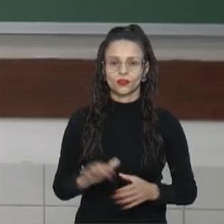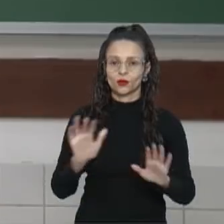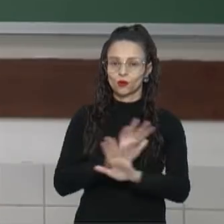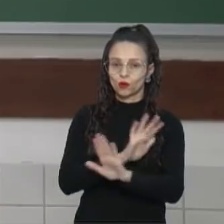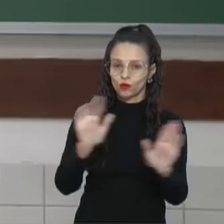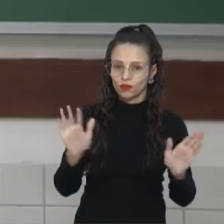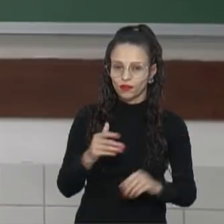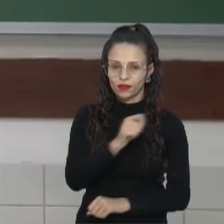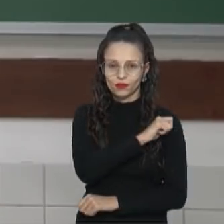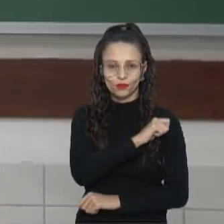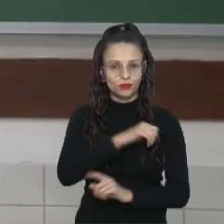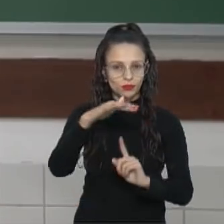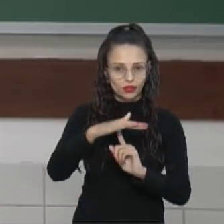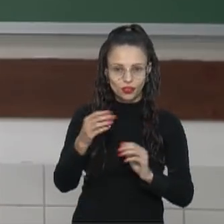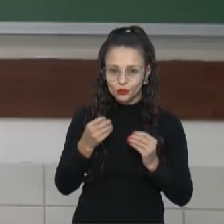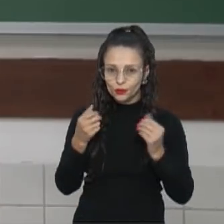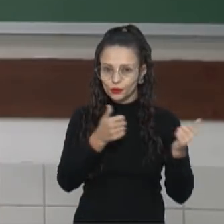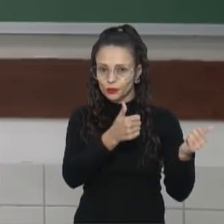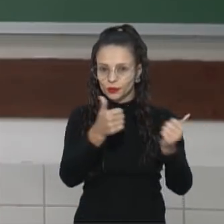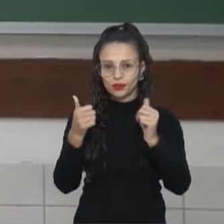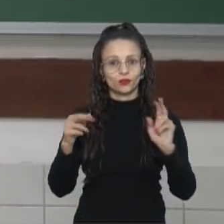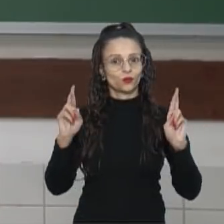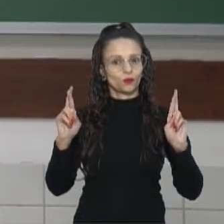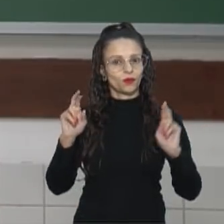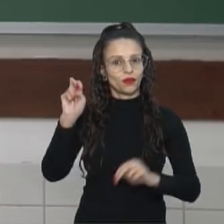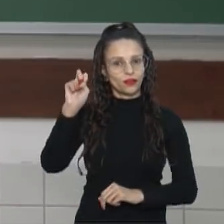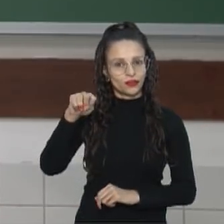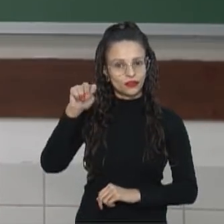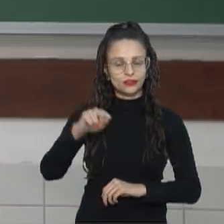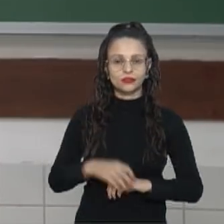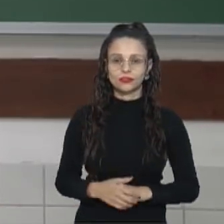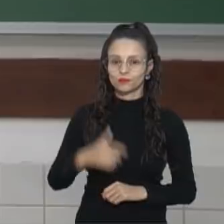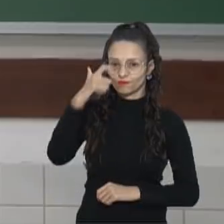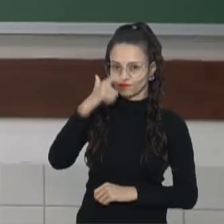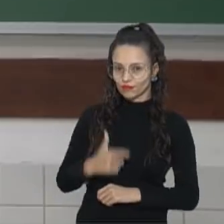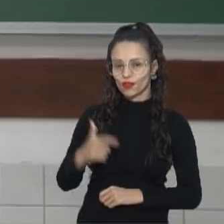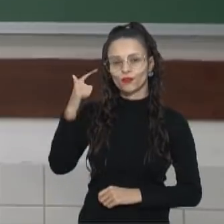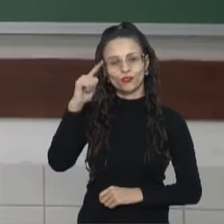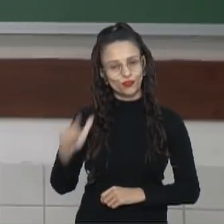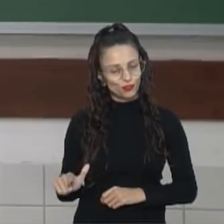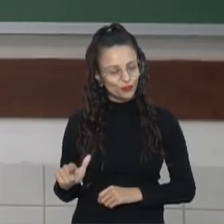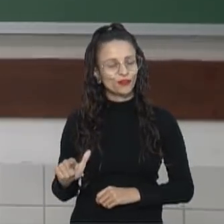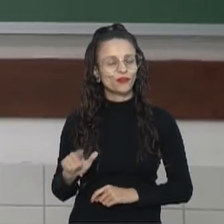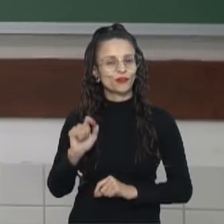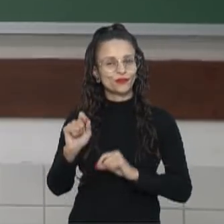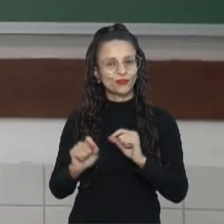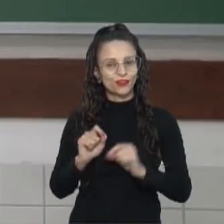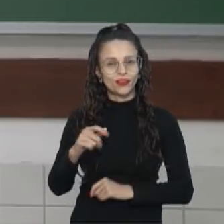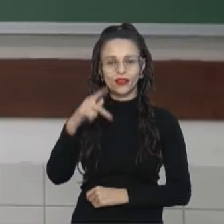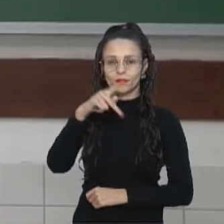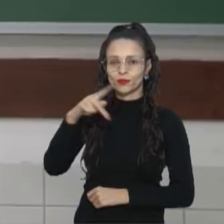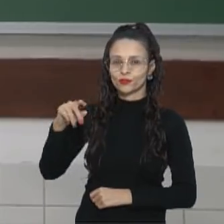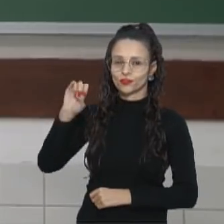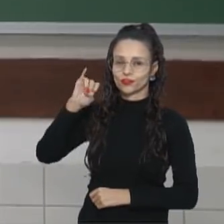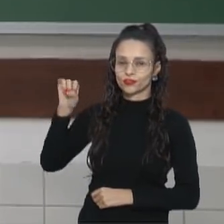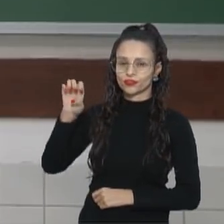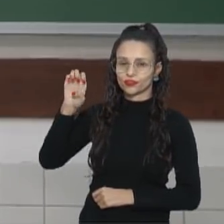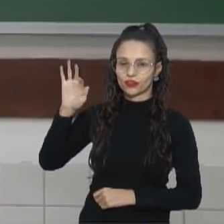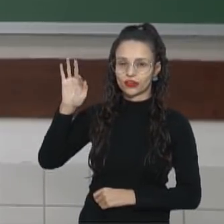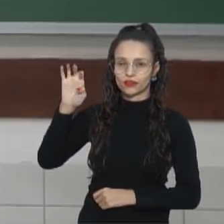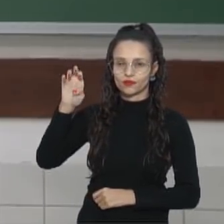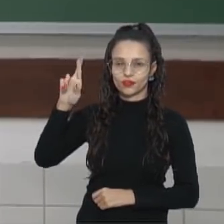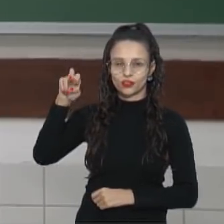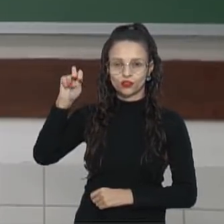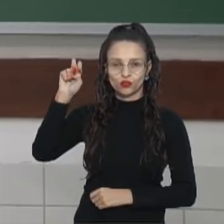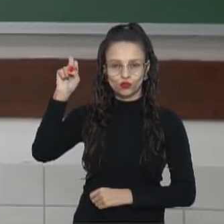Olá, alunos do Paraná, tudo bem com vocês? Tomara que sim. Vindo aqui eu de novo, mais uma vez, eu, professor Jefferson,